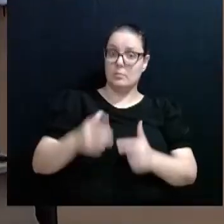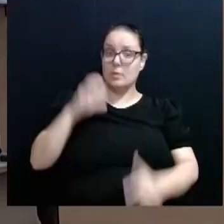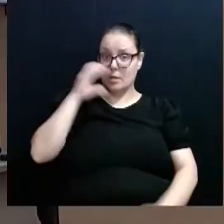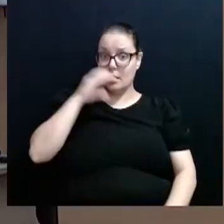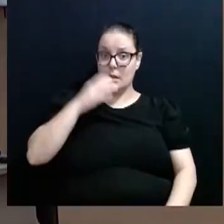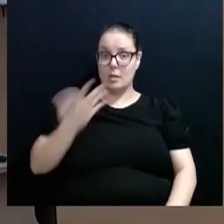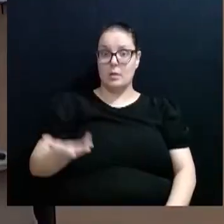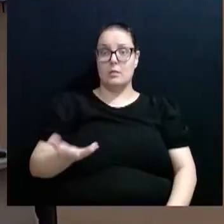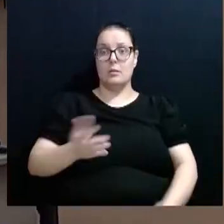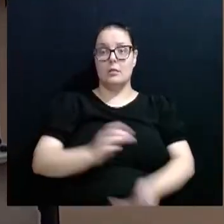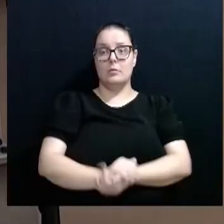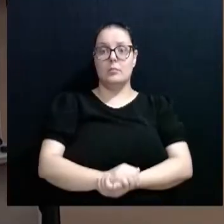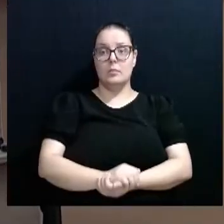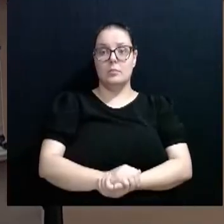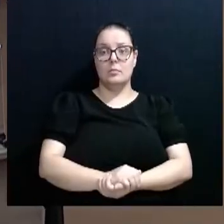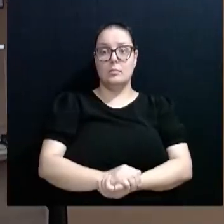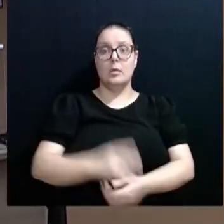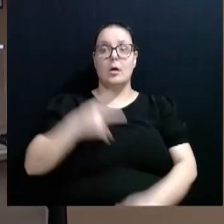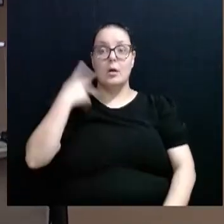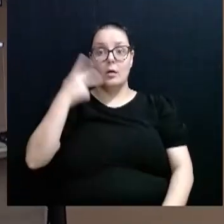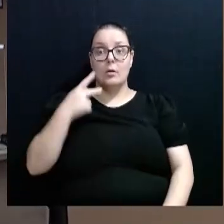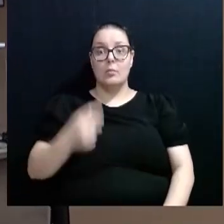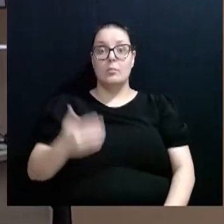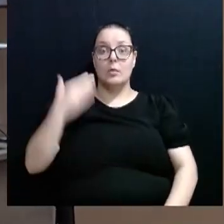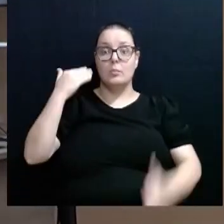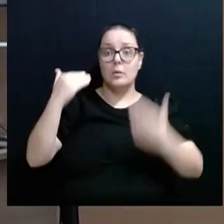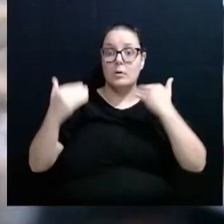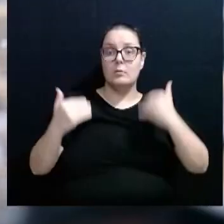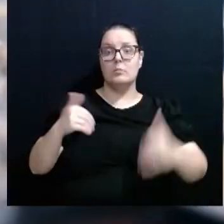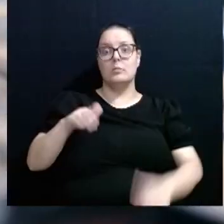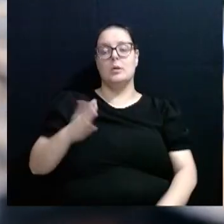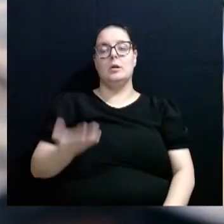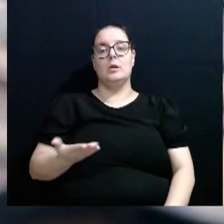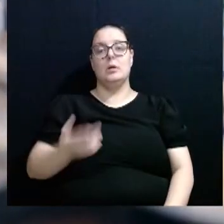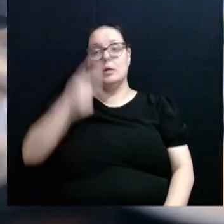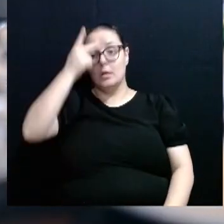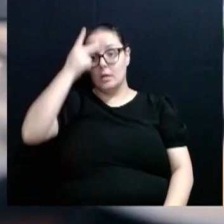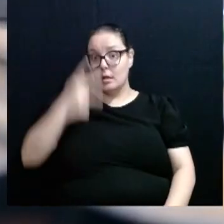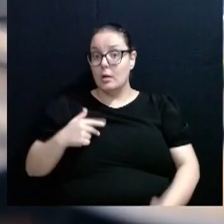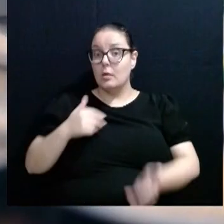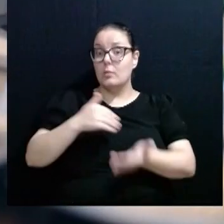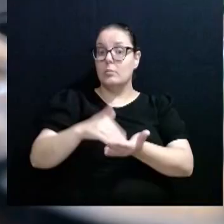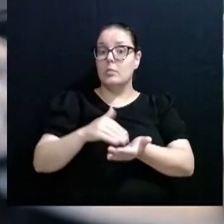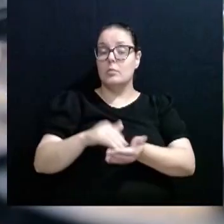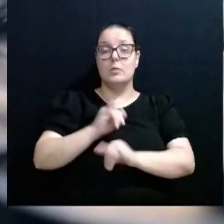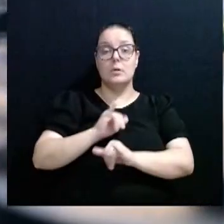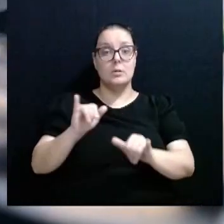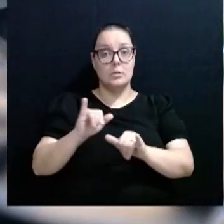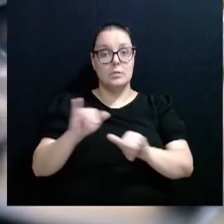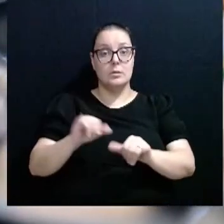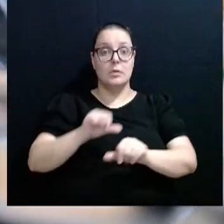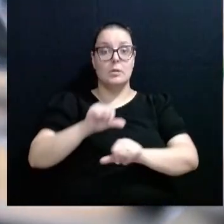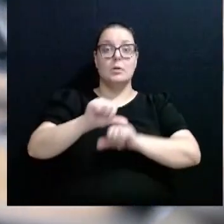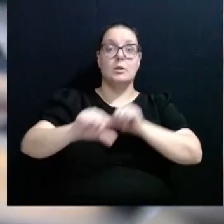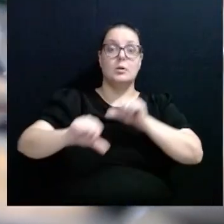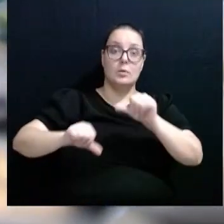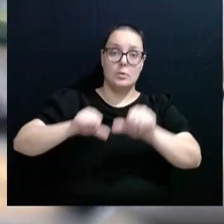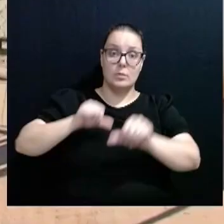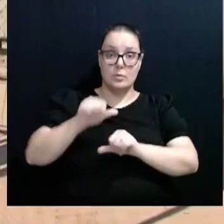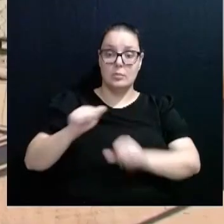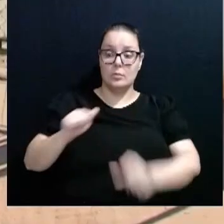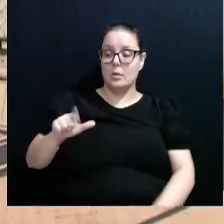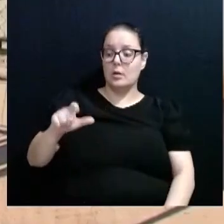O parlamentar destaca ainda que a própria Secretaria informou que a mudança do almoxerifado